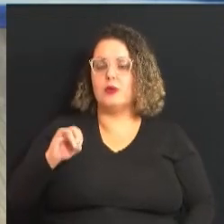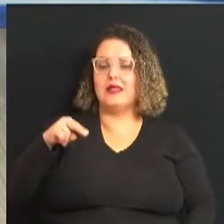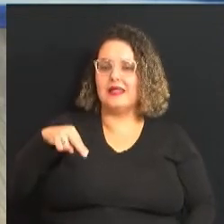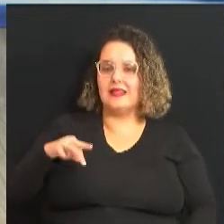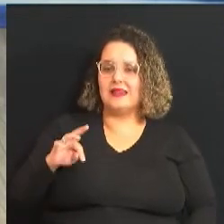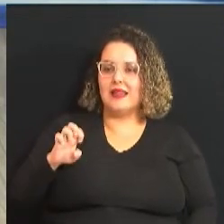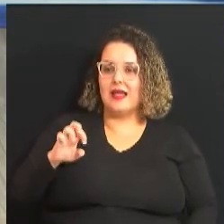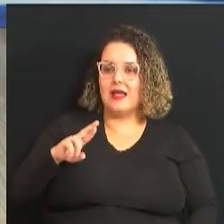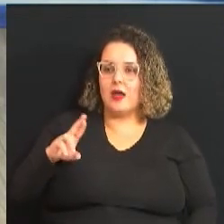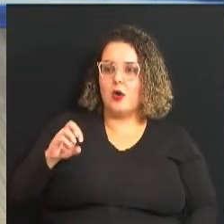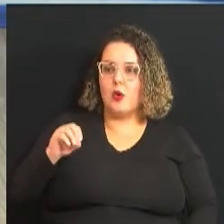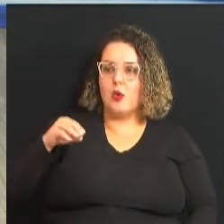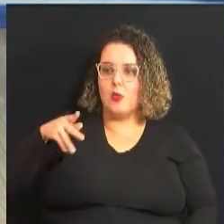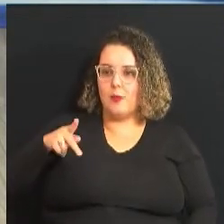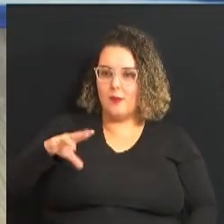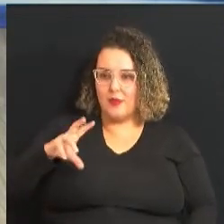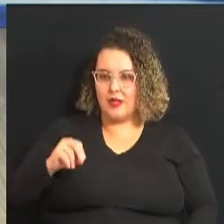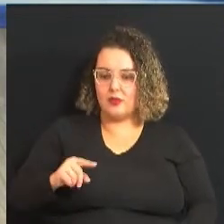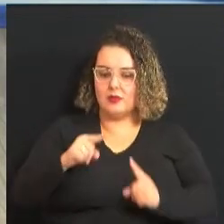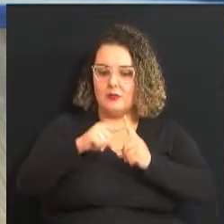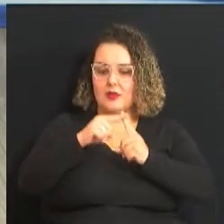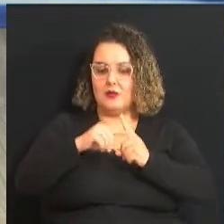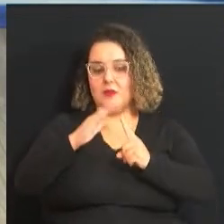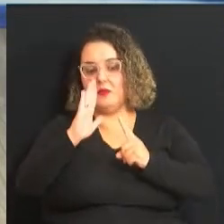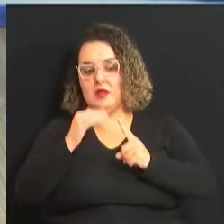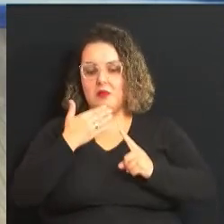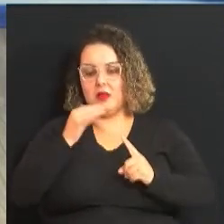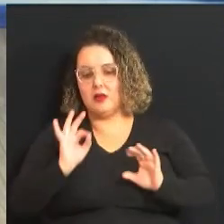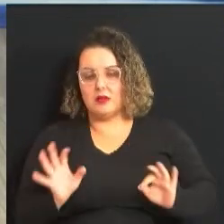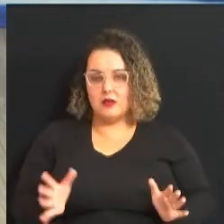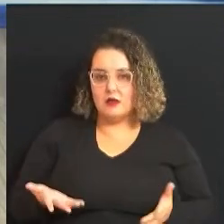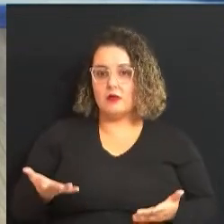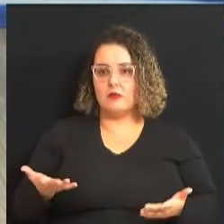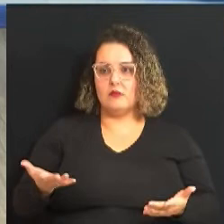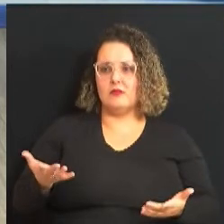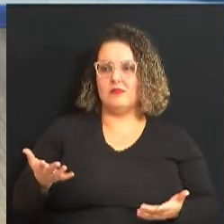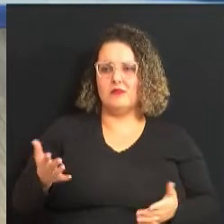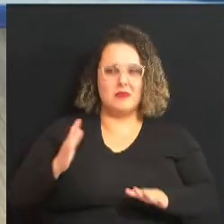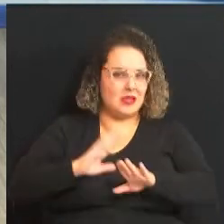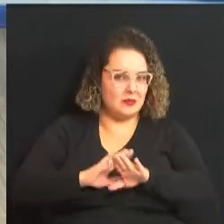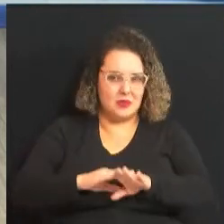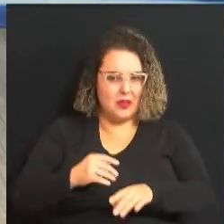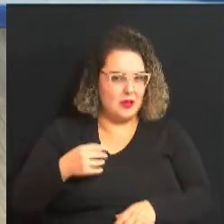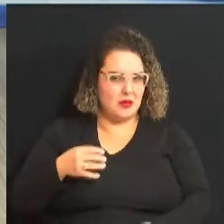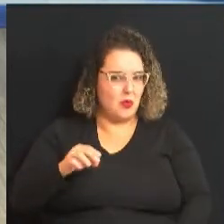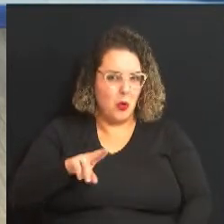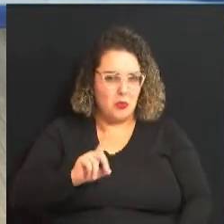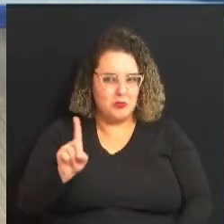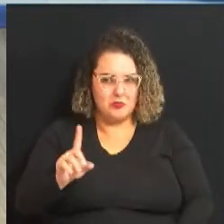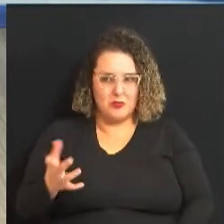melhor não. Isso funciona na prática? Realmente diz alguma coisa ou não?